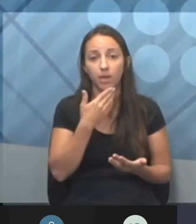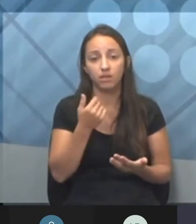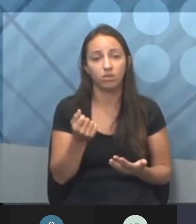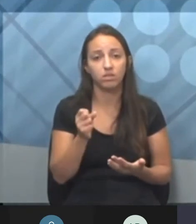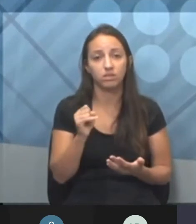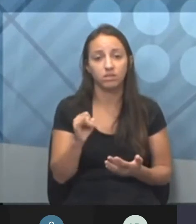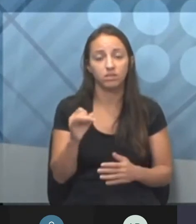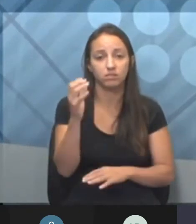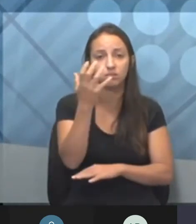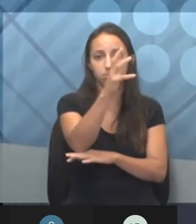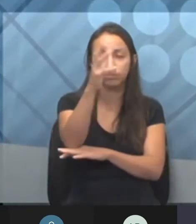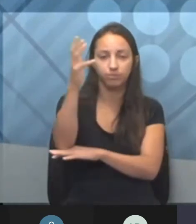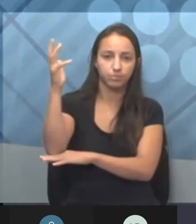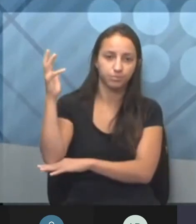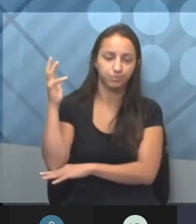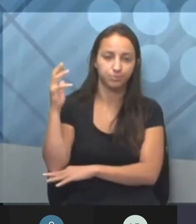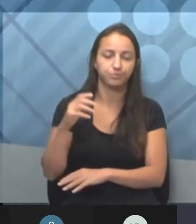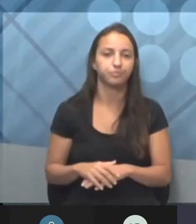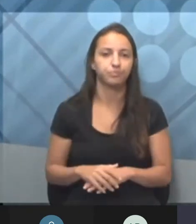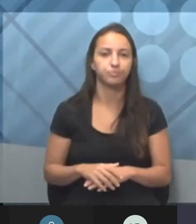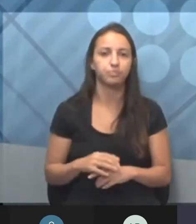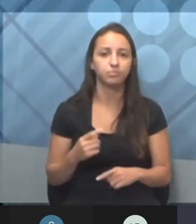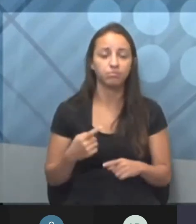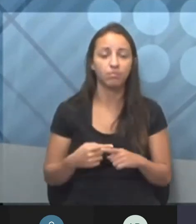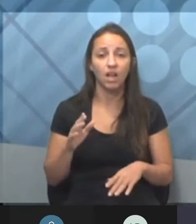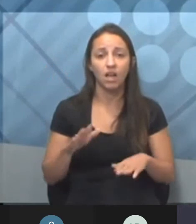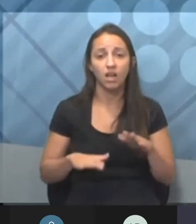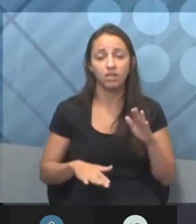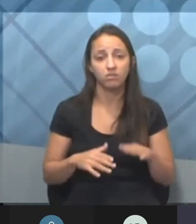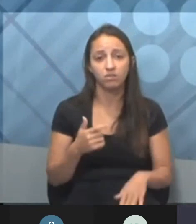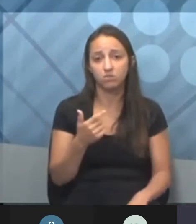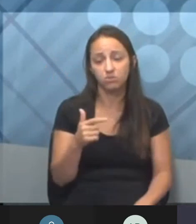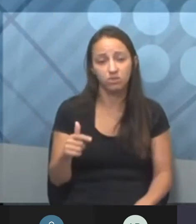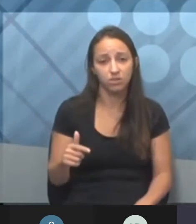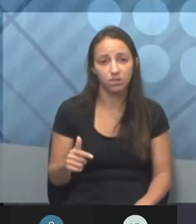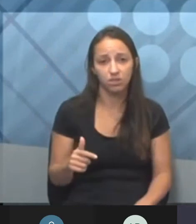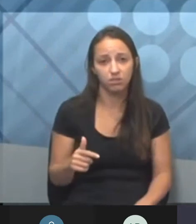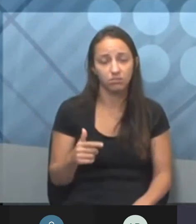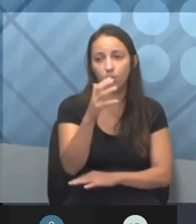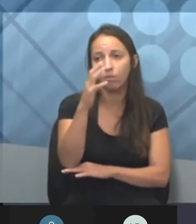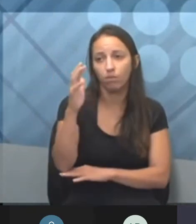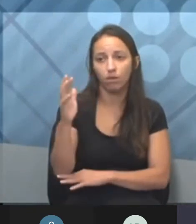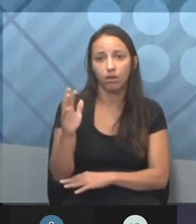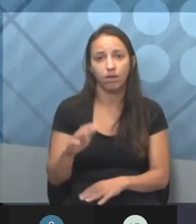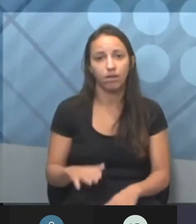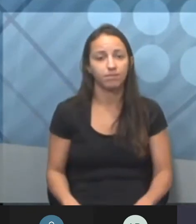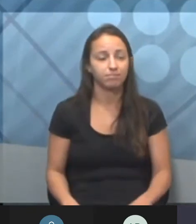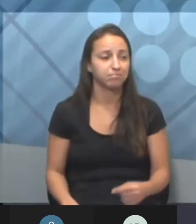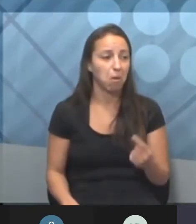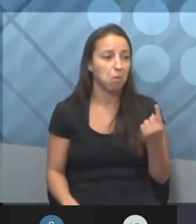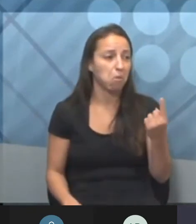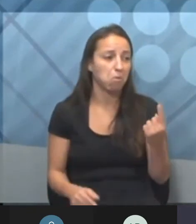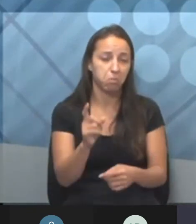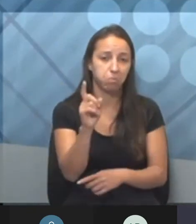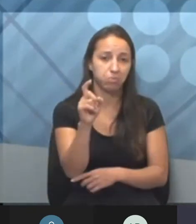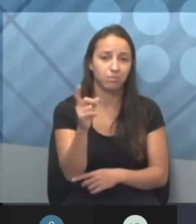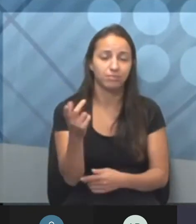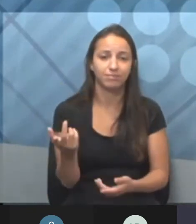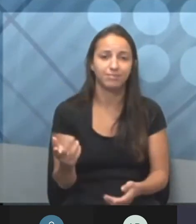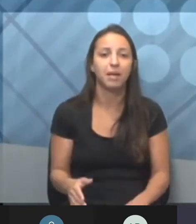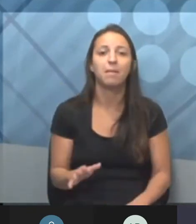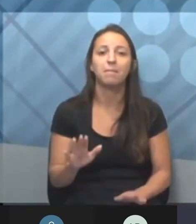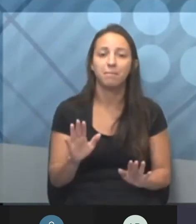vegetação, porque isso eles falavam bastante. Às vezes nem tinha tanta vegetação, mas tinha um galinho lá, já falava, olha, tem vegetação, que legal,